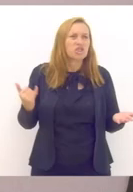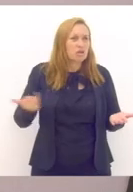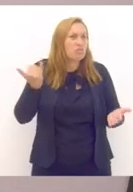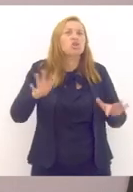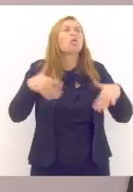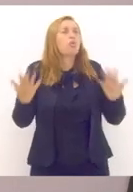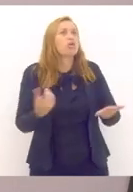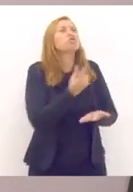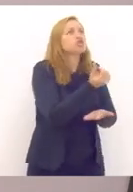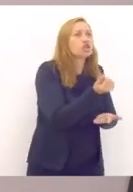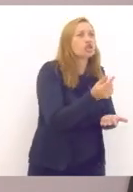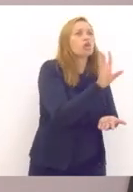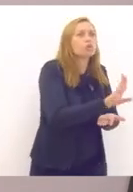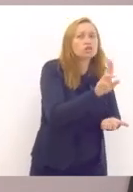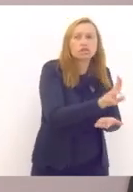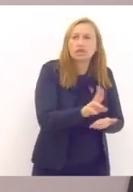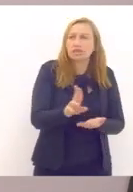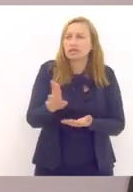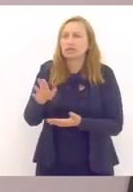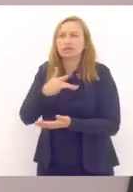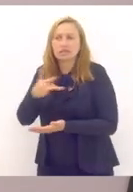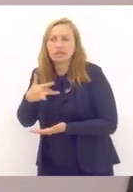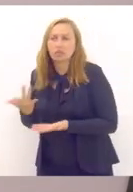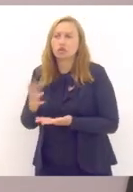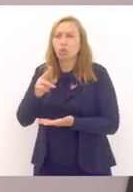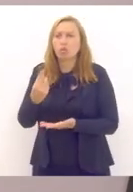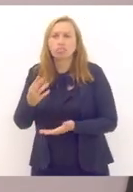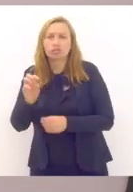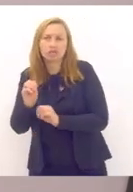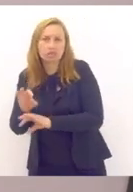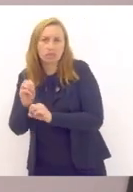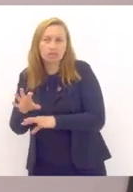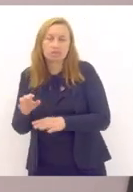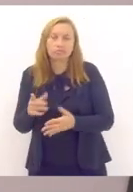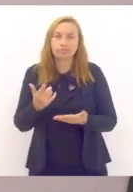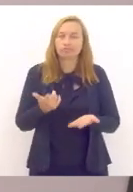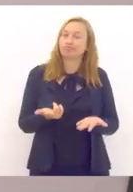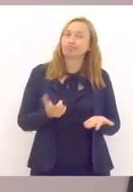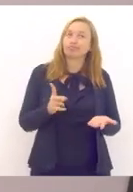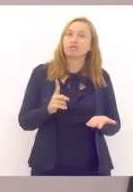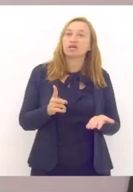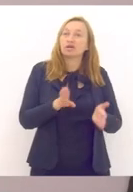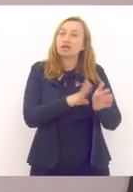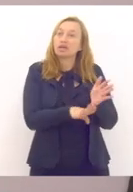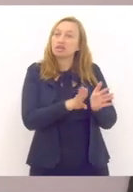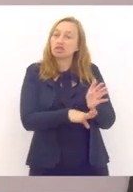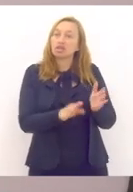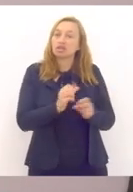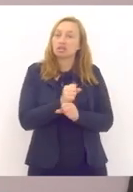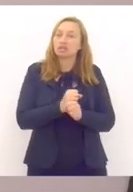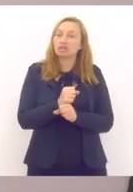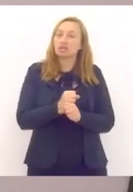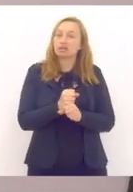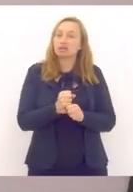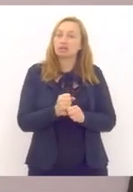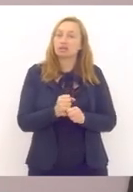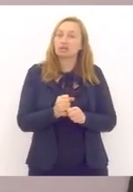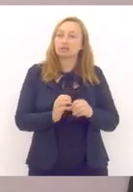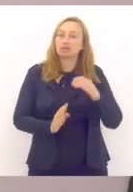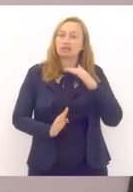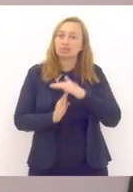usei para a saúde? Importa que o dinheiro chegou na saúde. Tanto é que nesse ano a gente gastou além do índice em